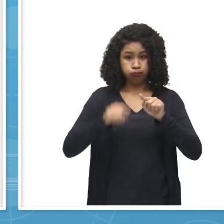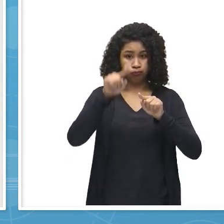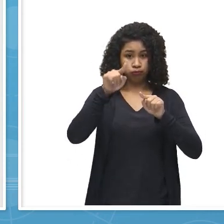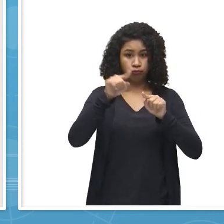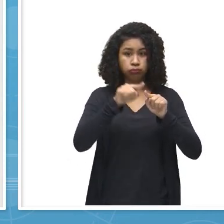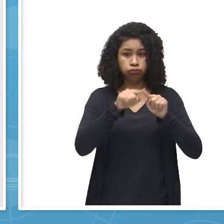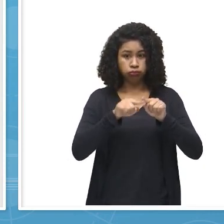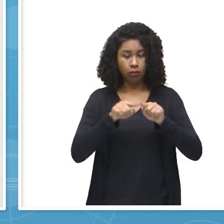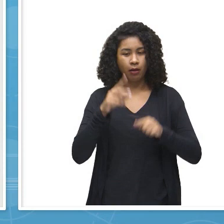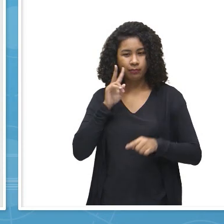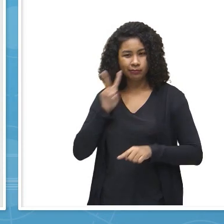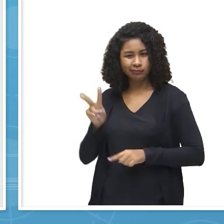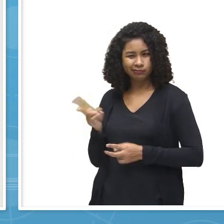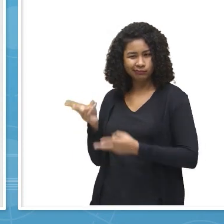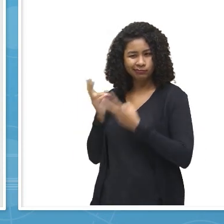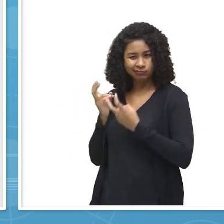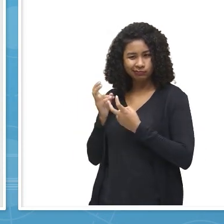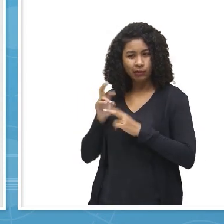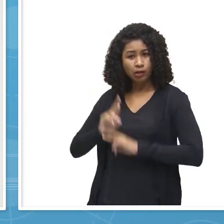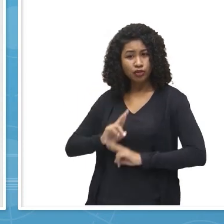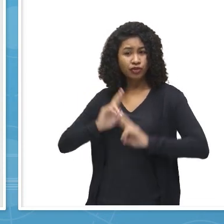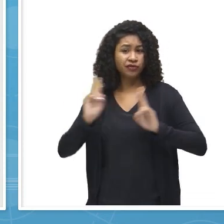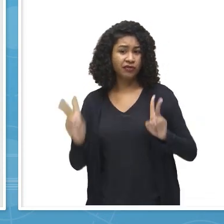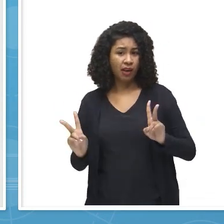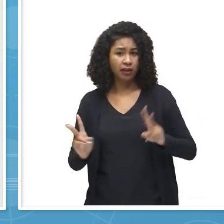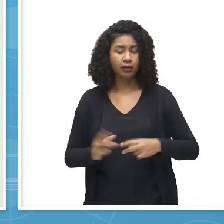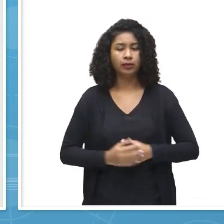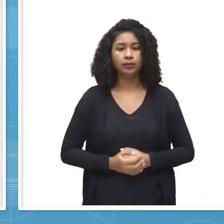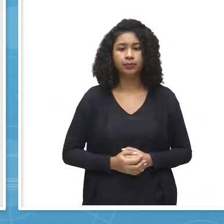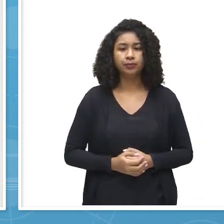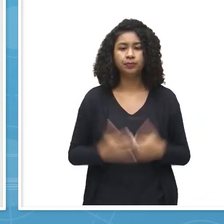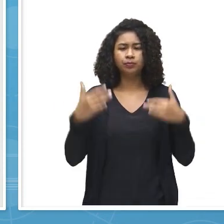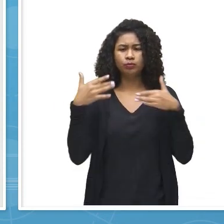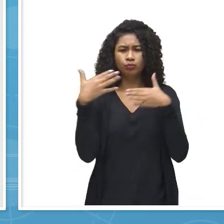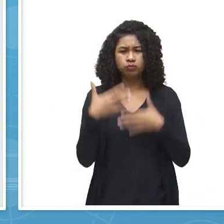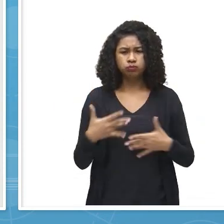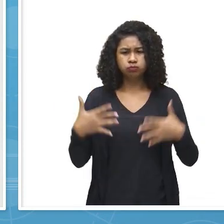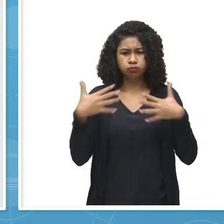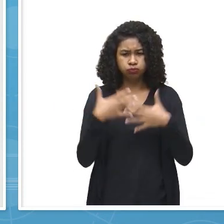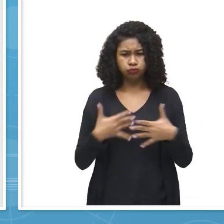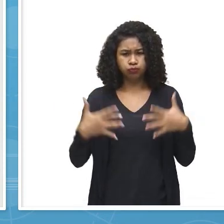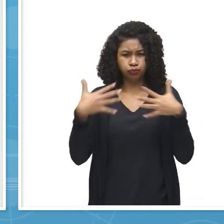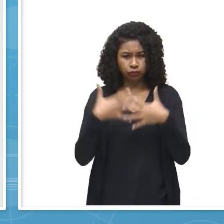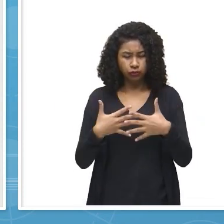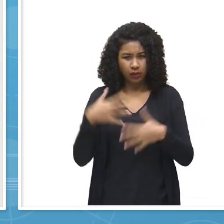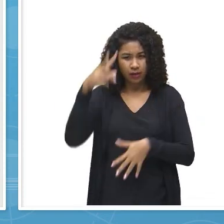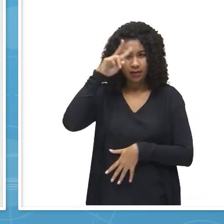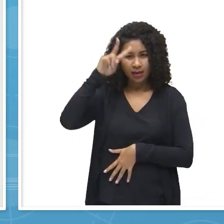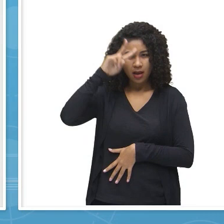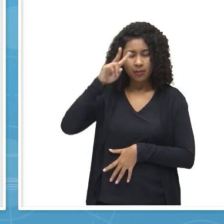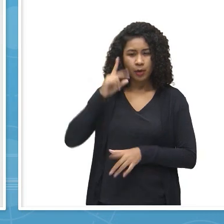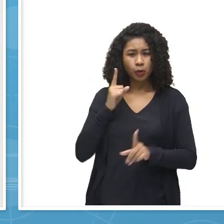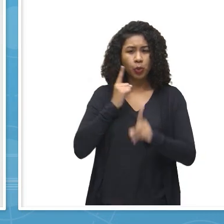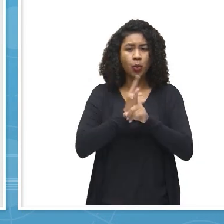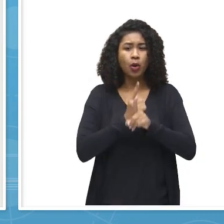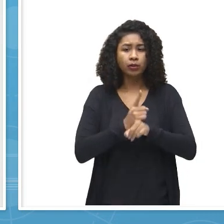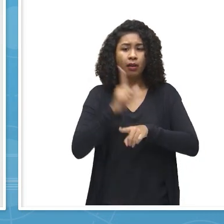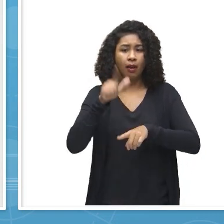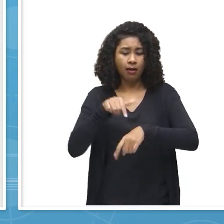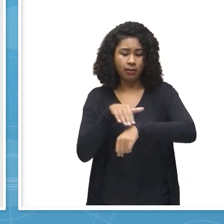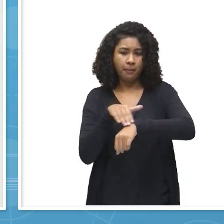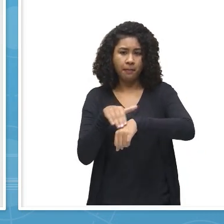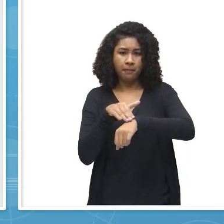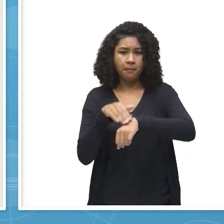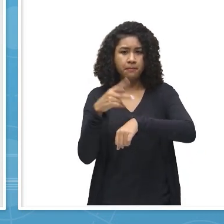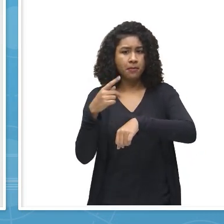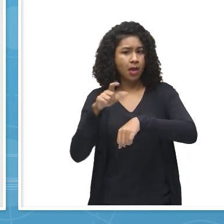Então, o tecido epitelial, no caso dessa parte aqui, lembrando que o tecido epitelial ele vai ser encontrado na nossa pele, mas